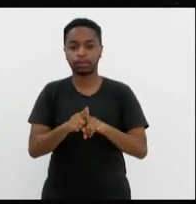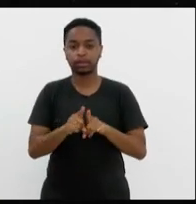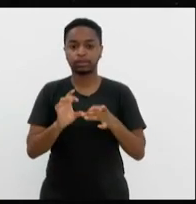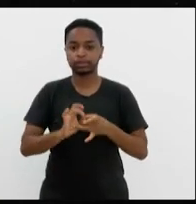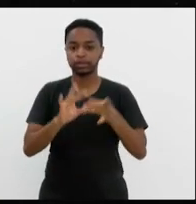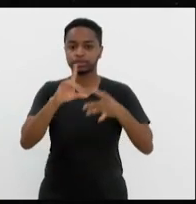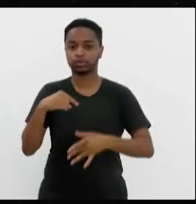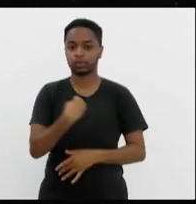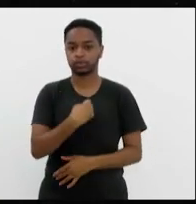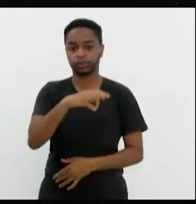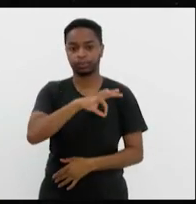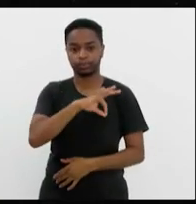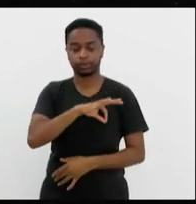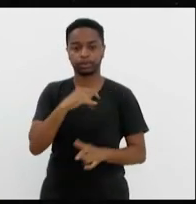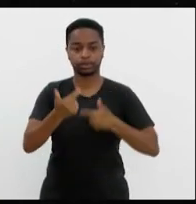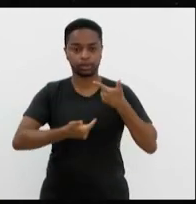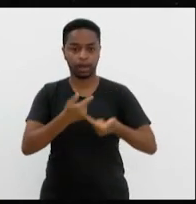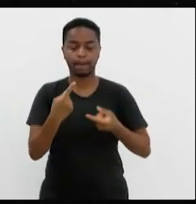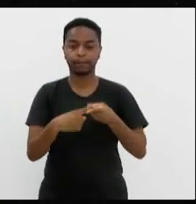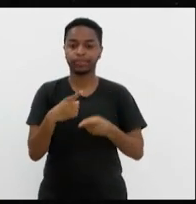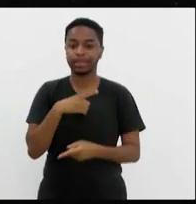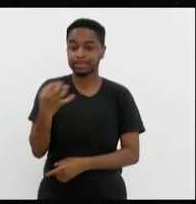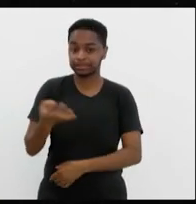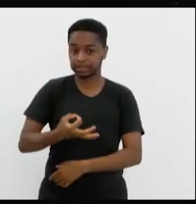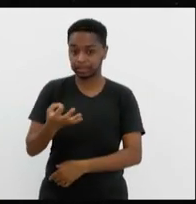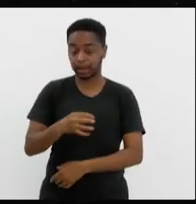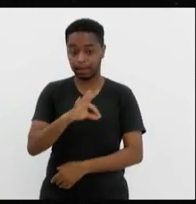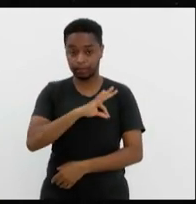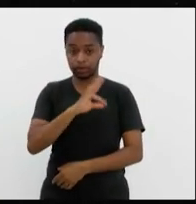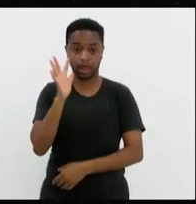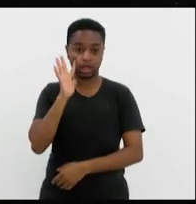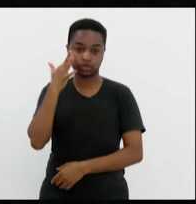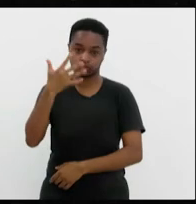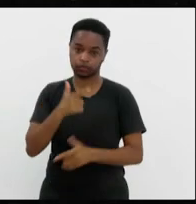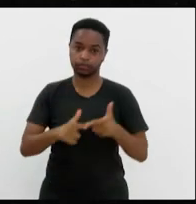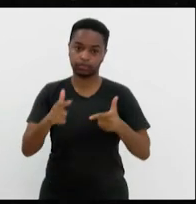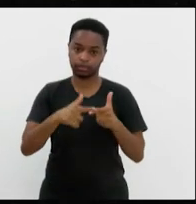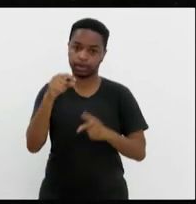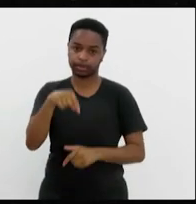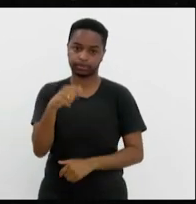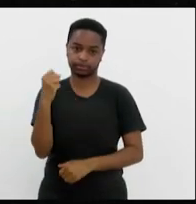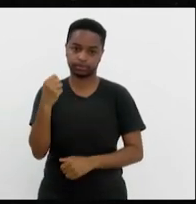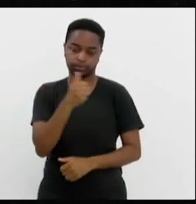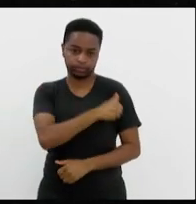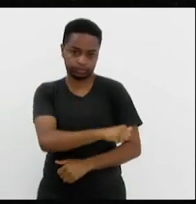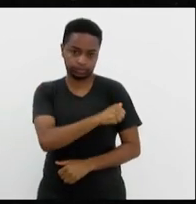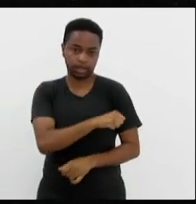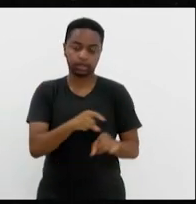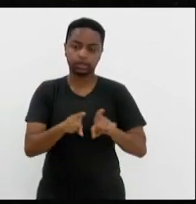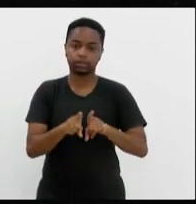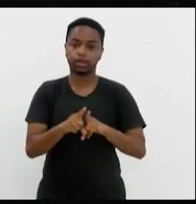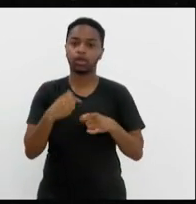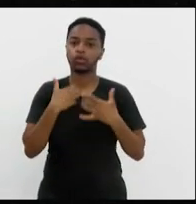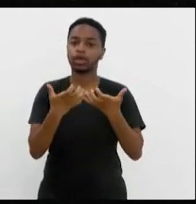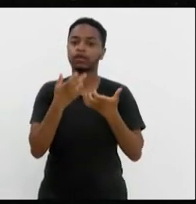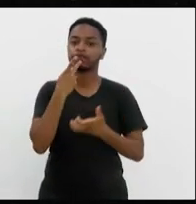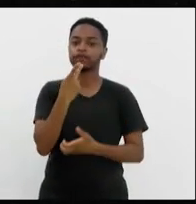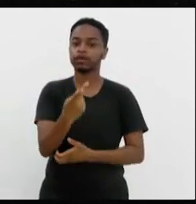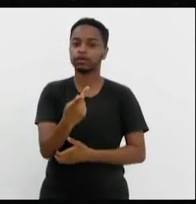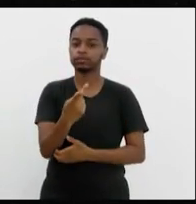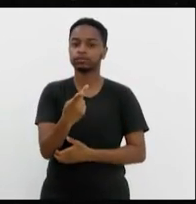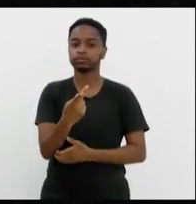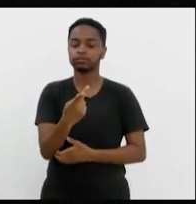policiais trabalharem, porque eu tenho certeza que a polícia resolve o problema do estado do Rio de Janeiro. E eu quero aqui também falar sobre